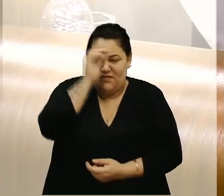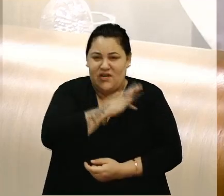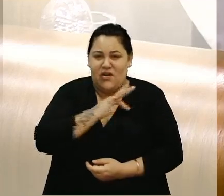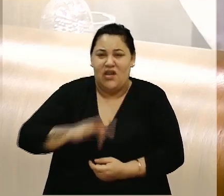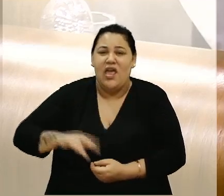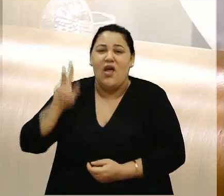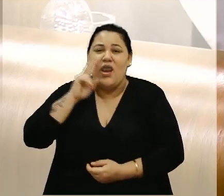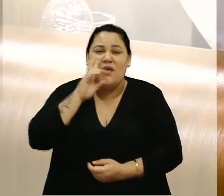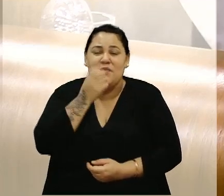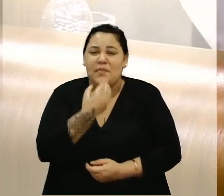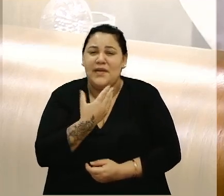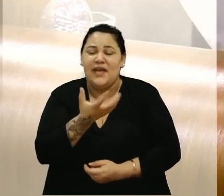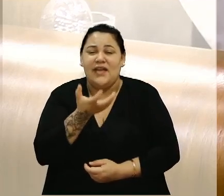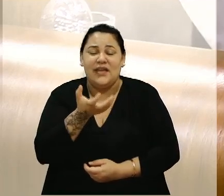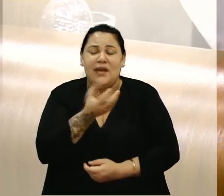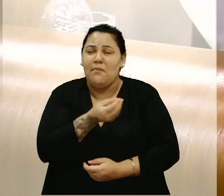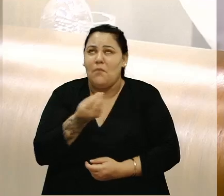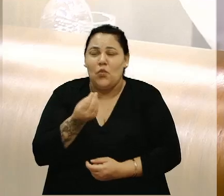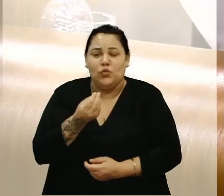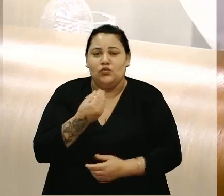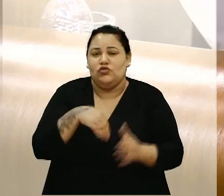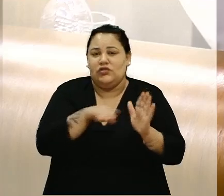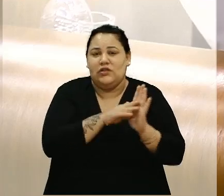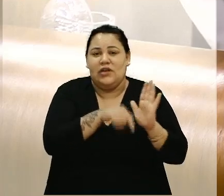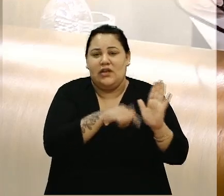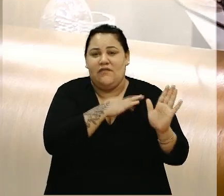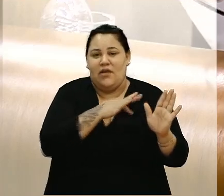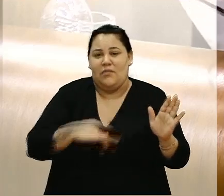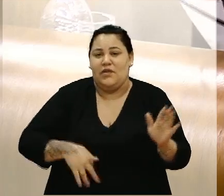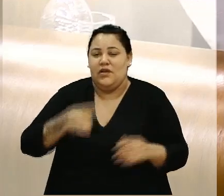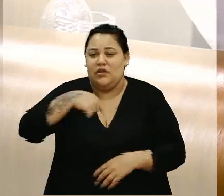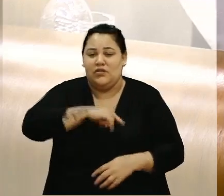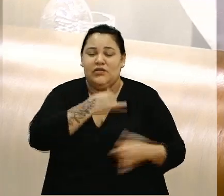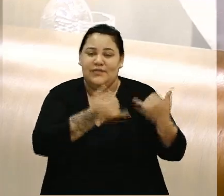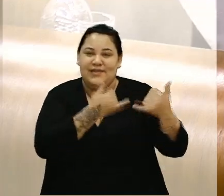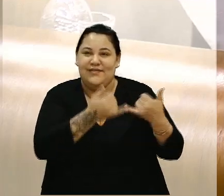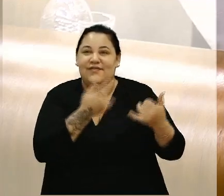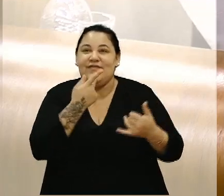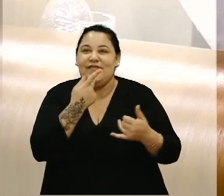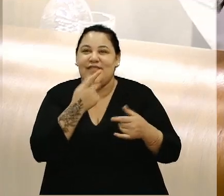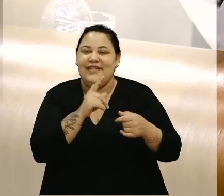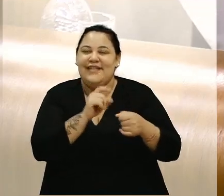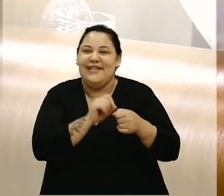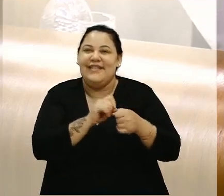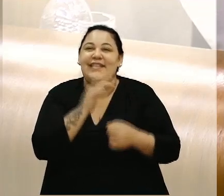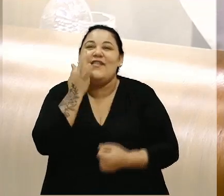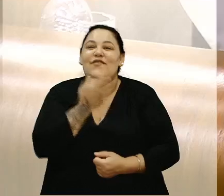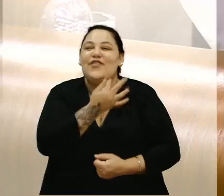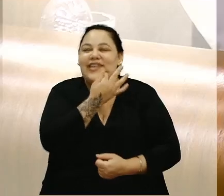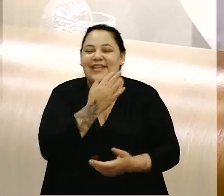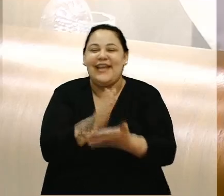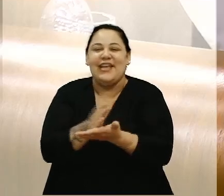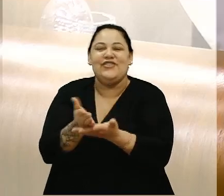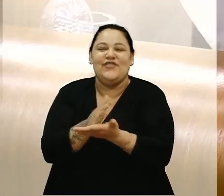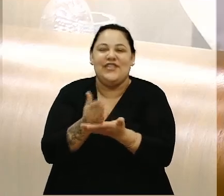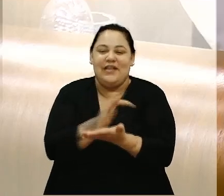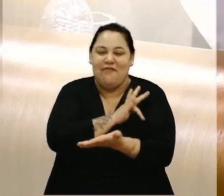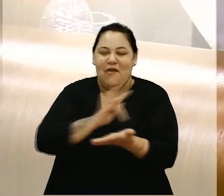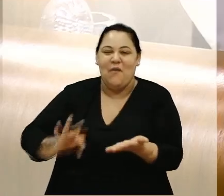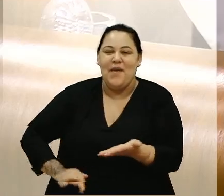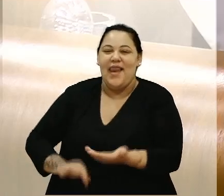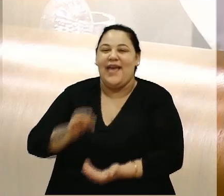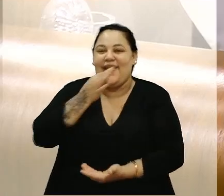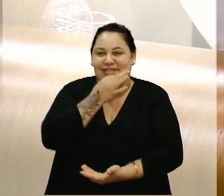queria muito que fosse em Farroupilha. E a gente brincou, vamos fazer na Forqueta, na divisa que fica para Farroupilha e Caxias.